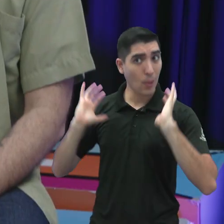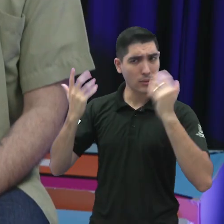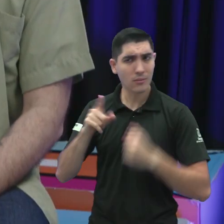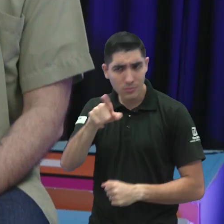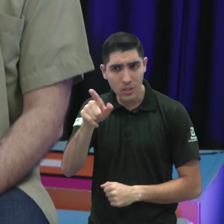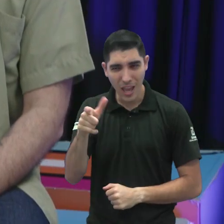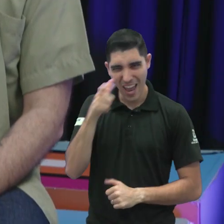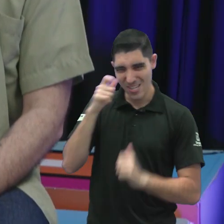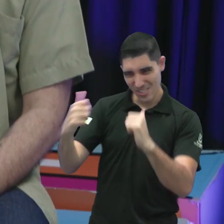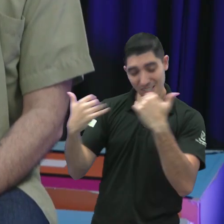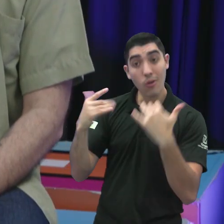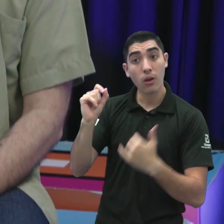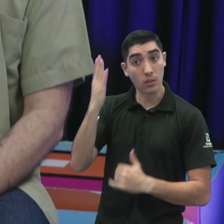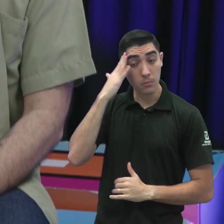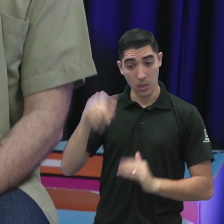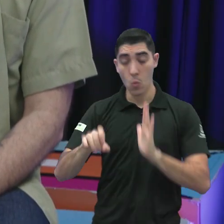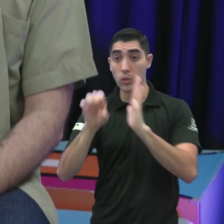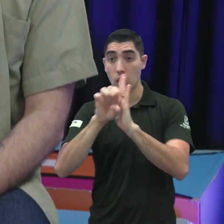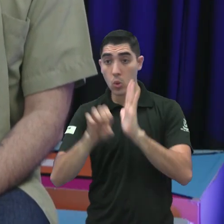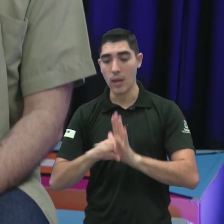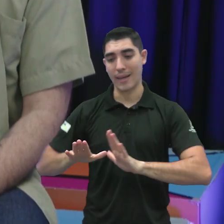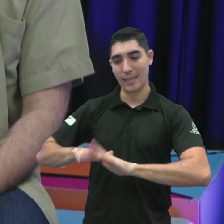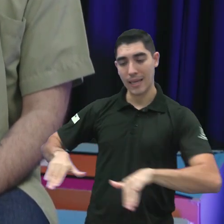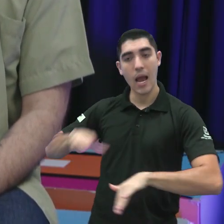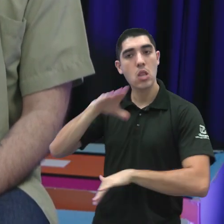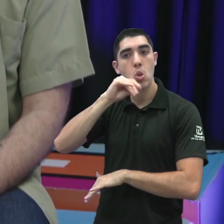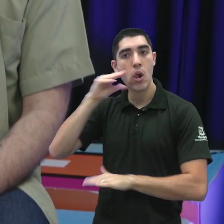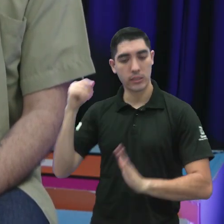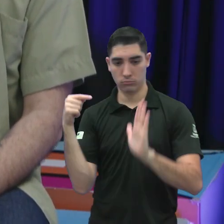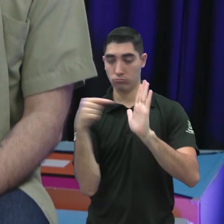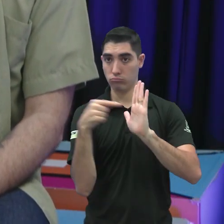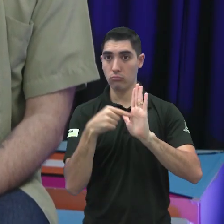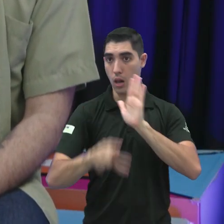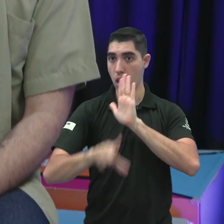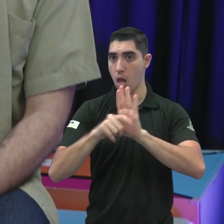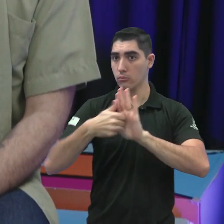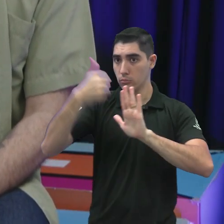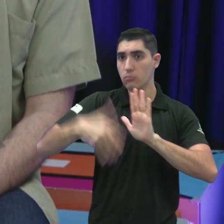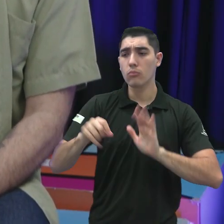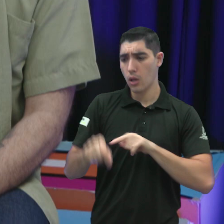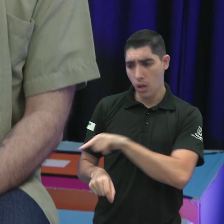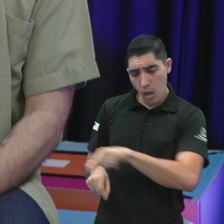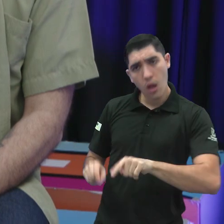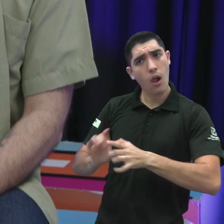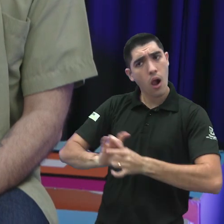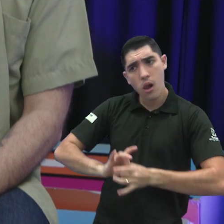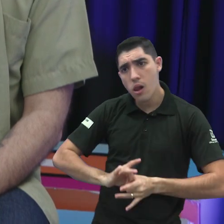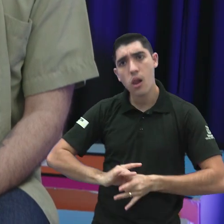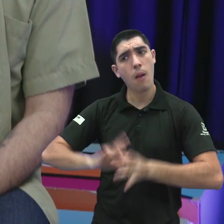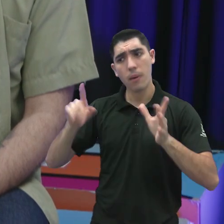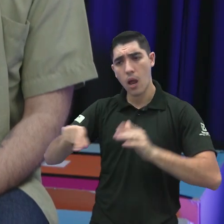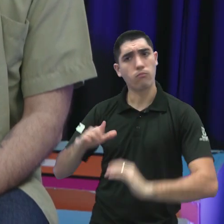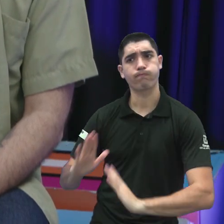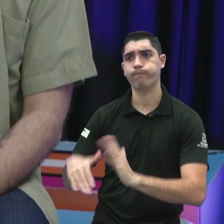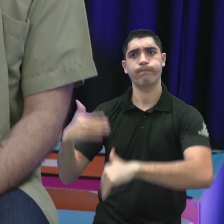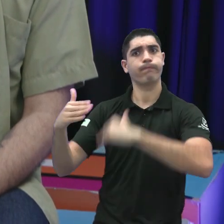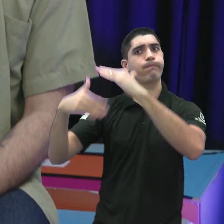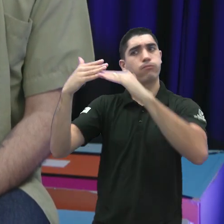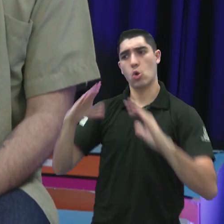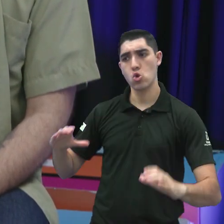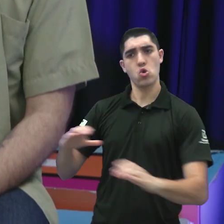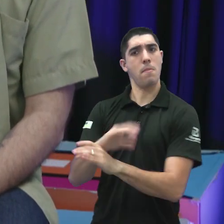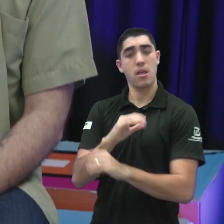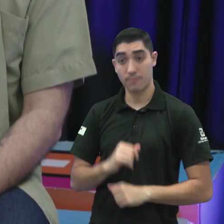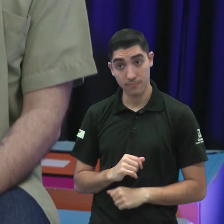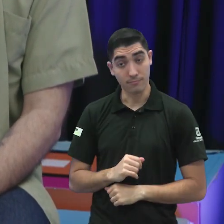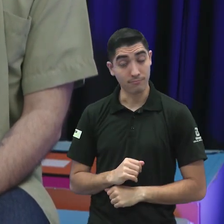você que assiste, sabia também que o Estatuto da Criança e do Adolescente garante o direito à liberdade ao desenvolvimento pleno? Pois é,